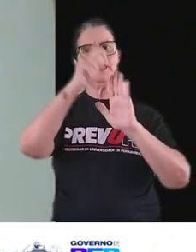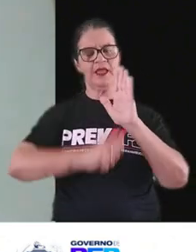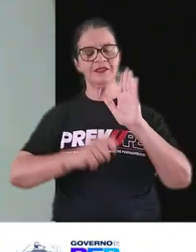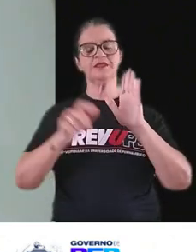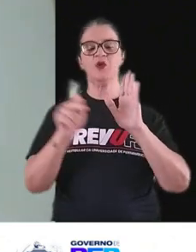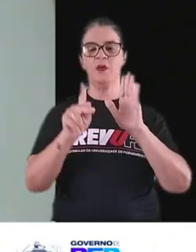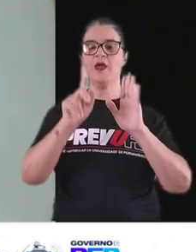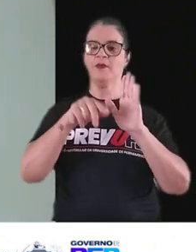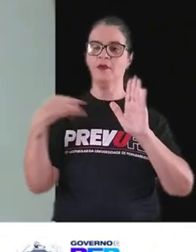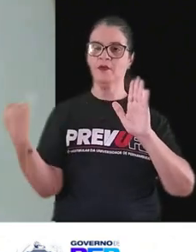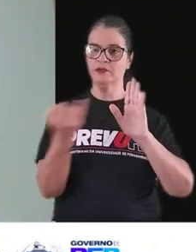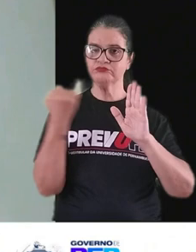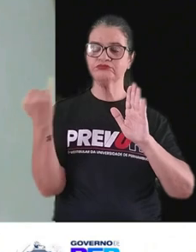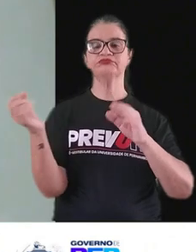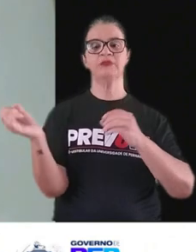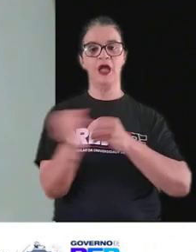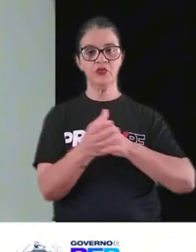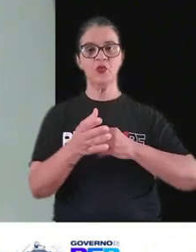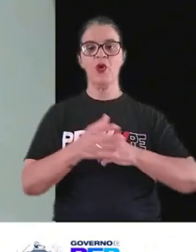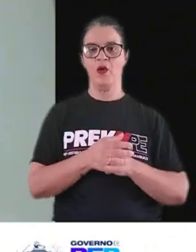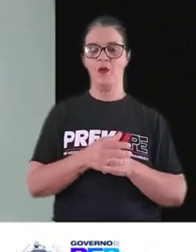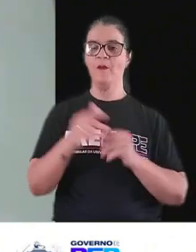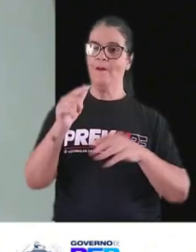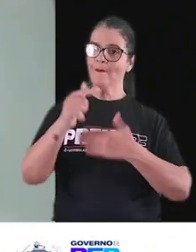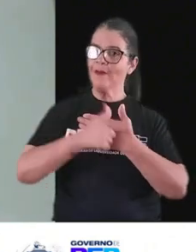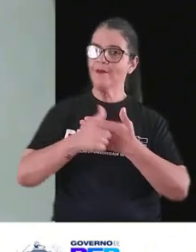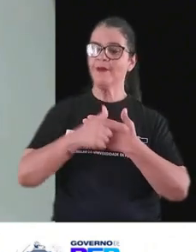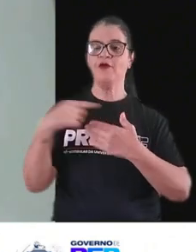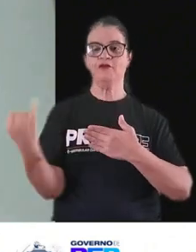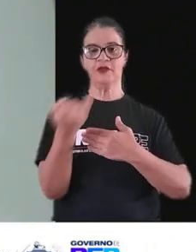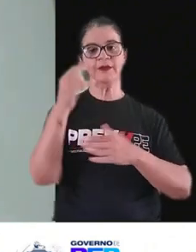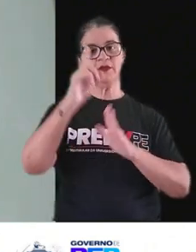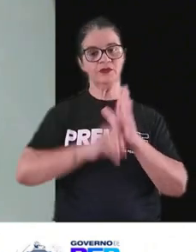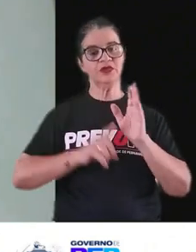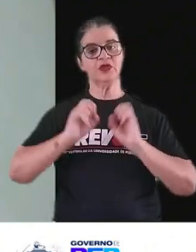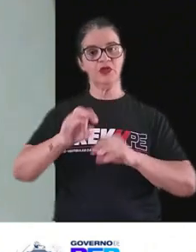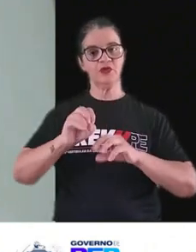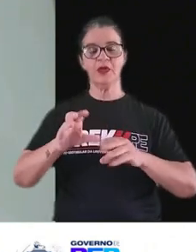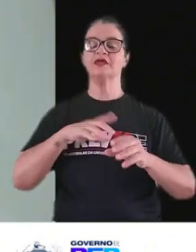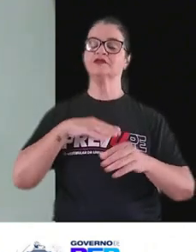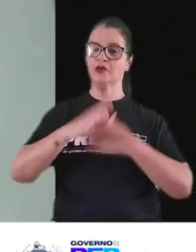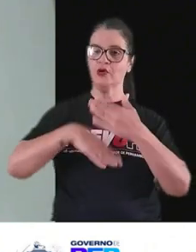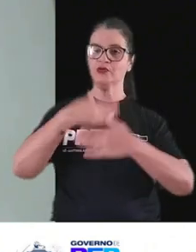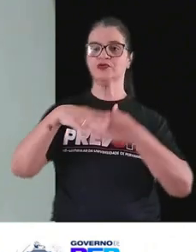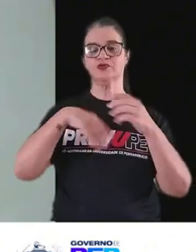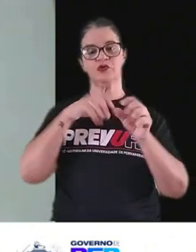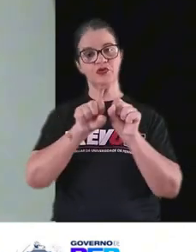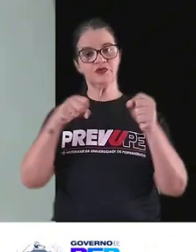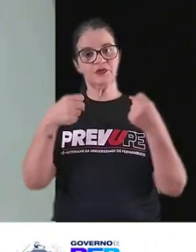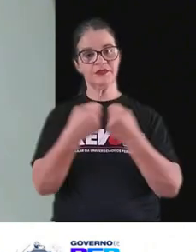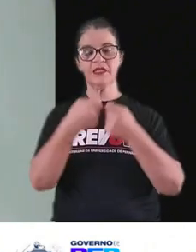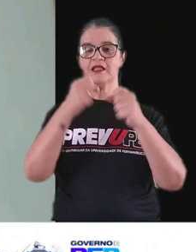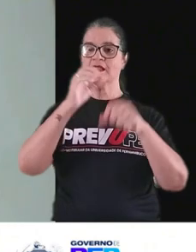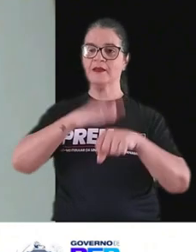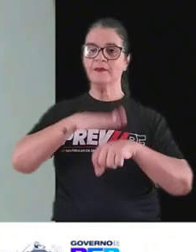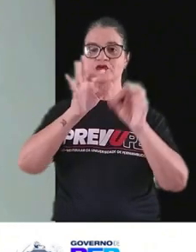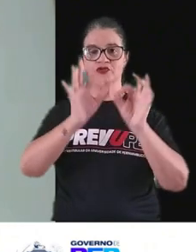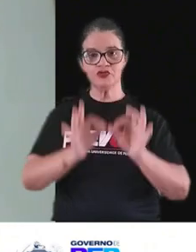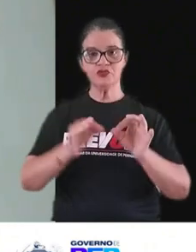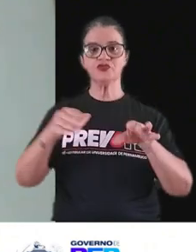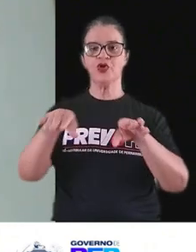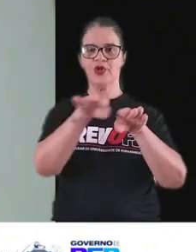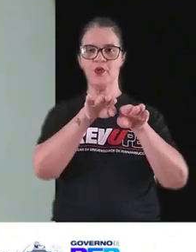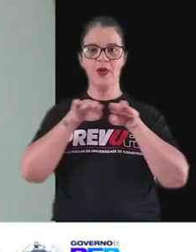redação do Prevup é muito relevante e atual o papel fundamental do direito à educação na construção de uma sociedade mais justa